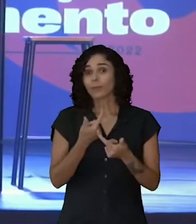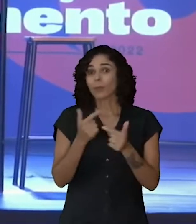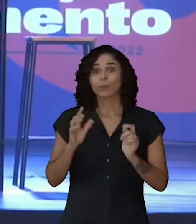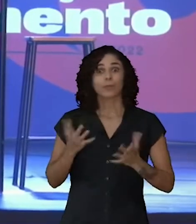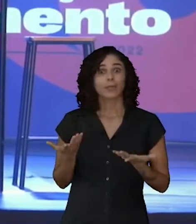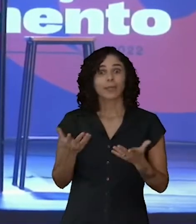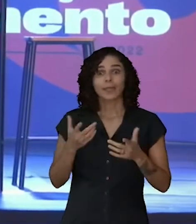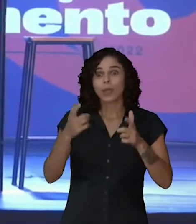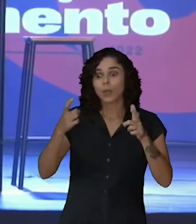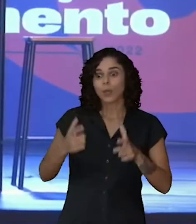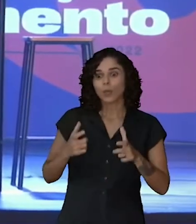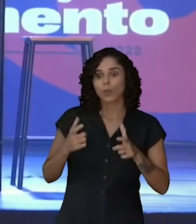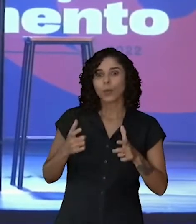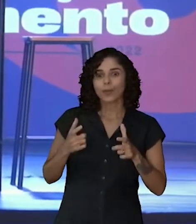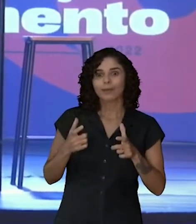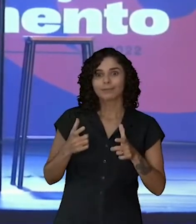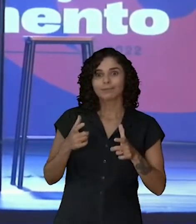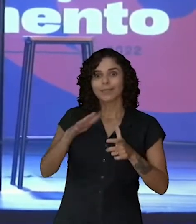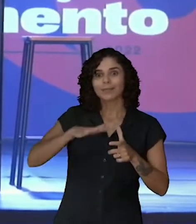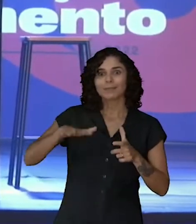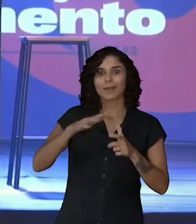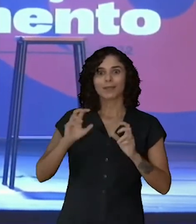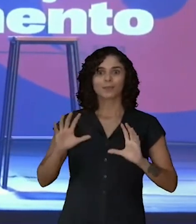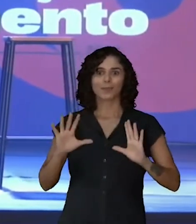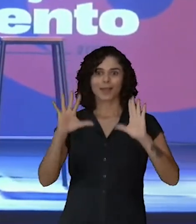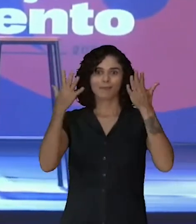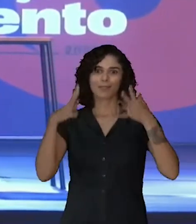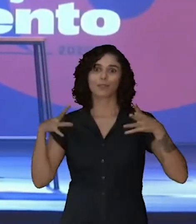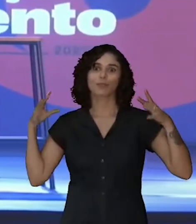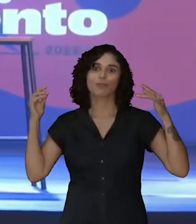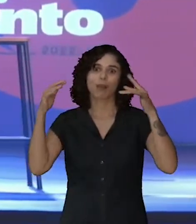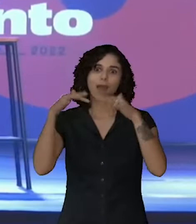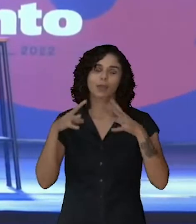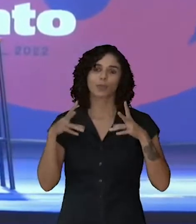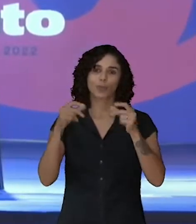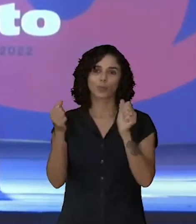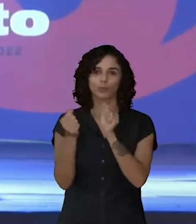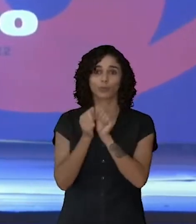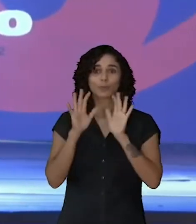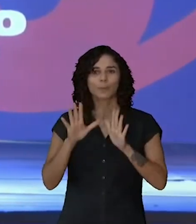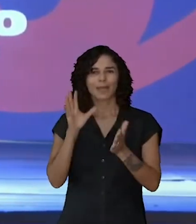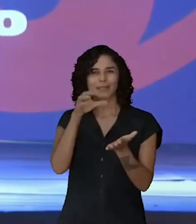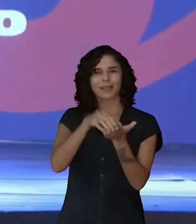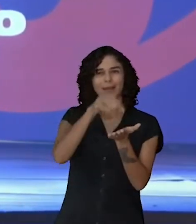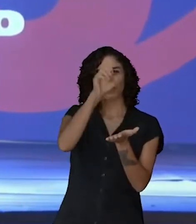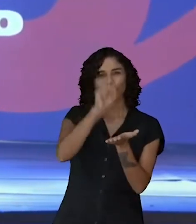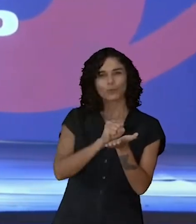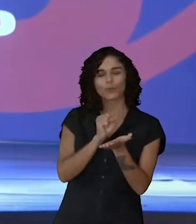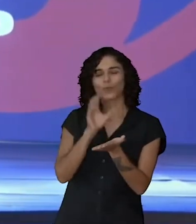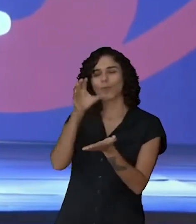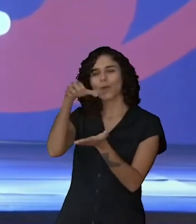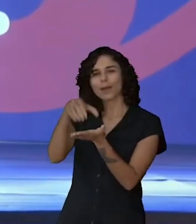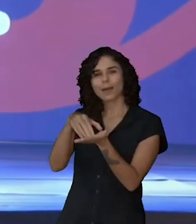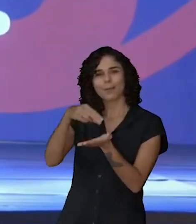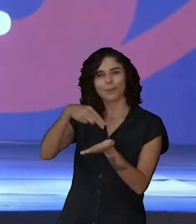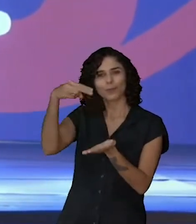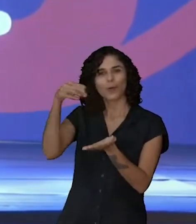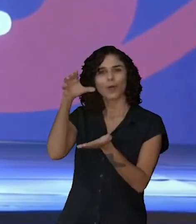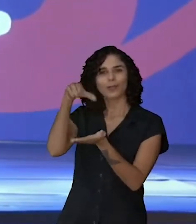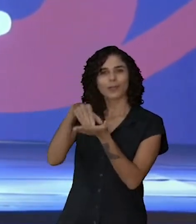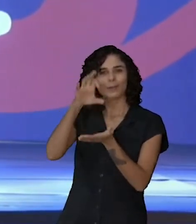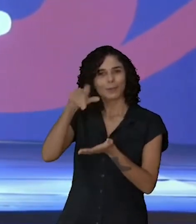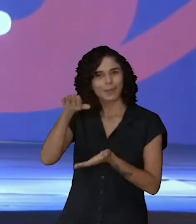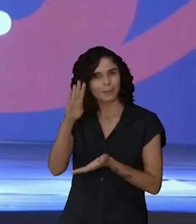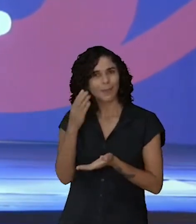possamos estar todos juntos. Mas você que é do Campus Sul, você que é do Campus EPNB, do Campus Norte, muito